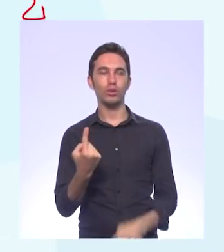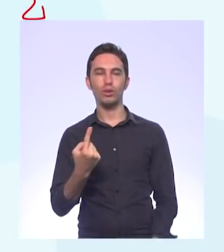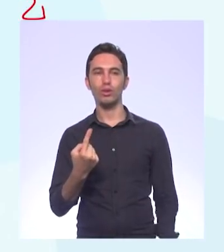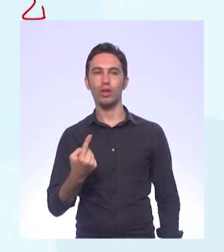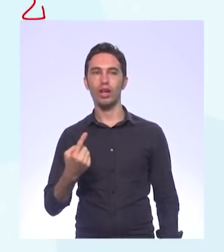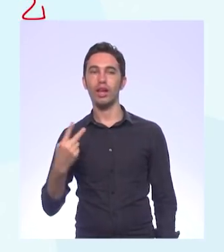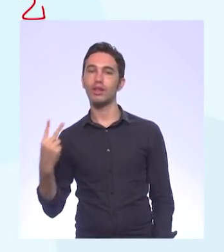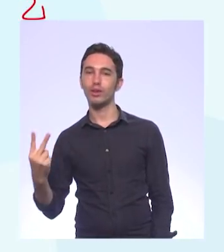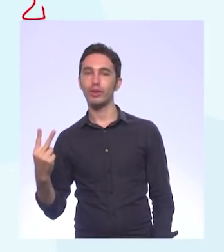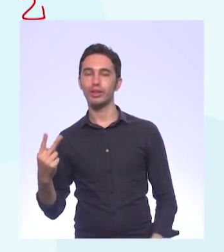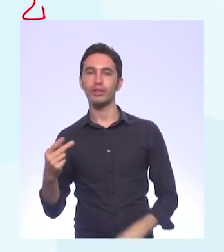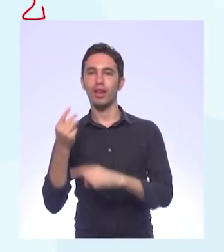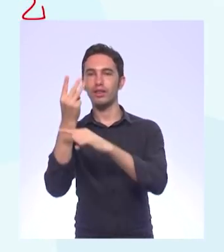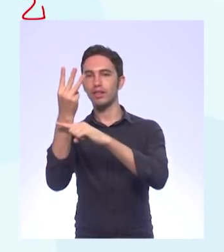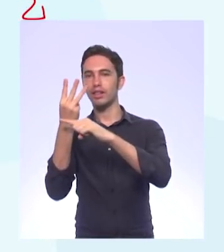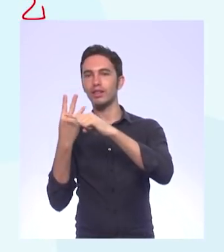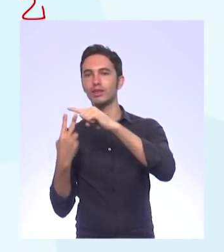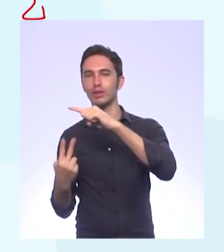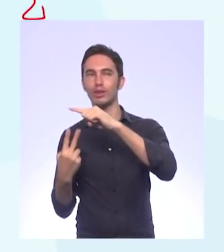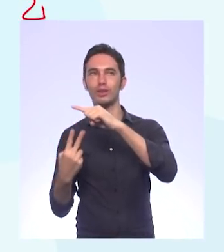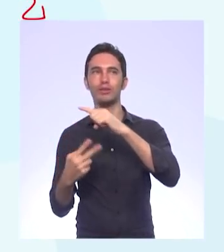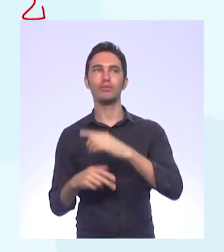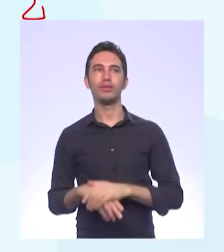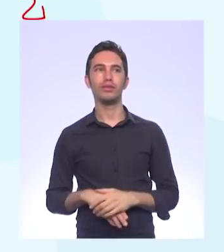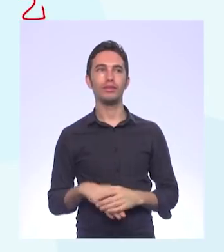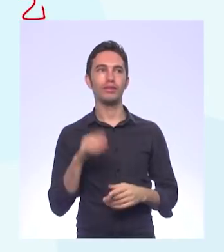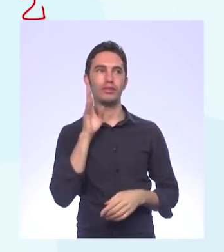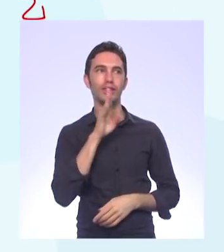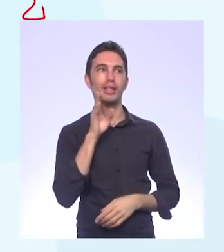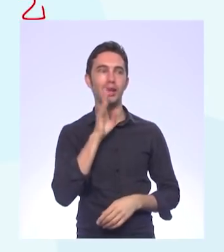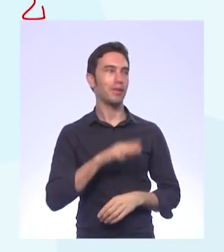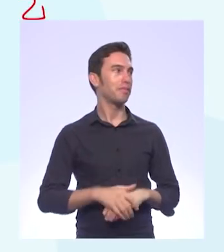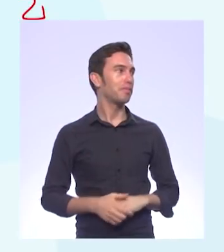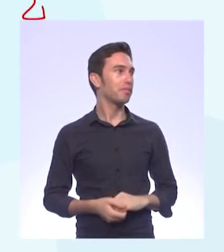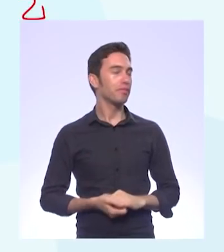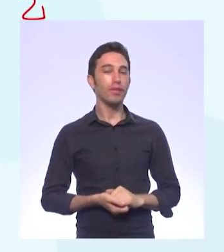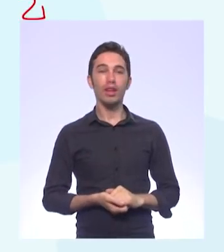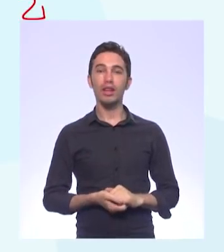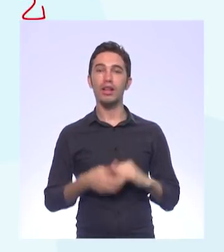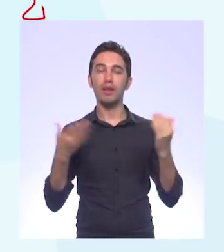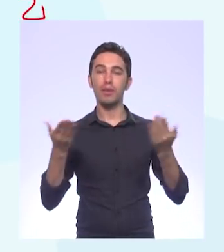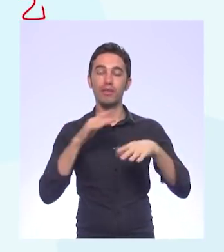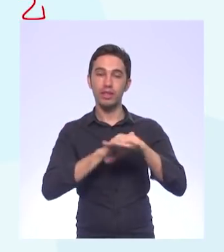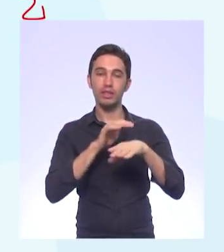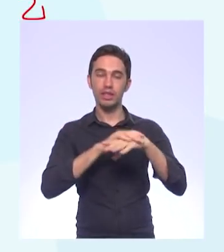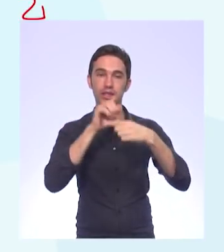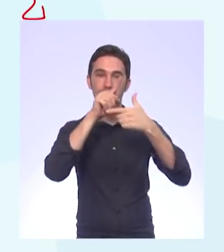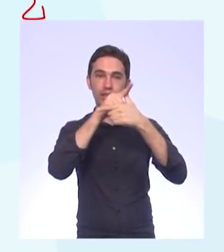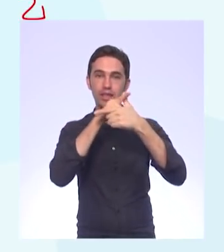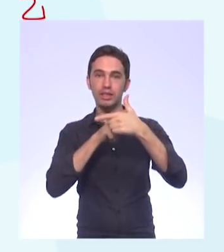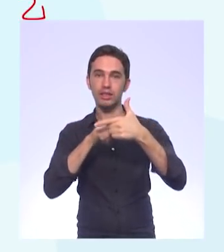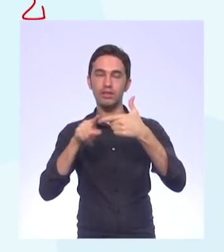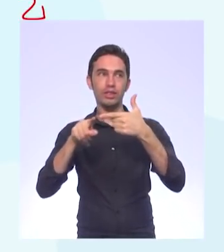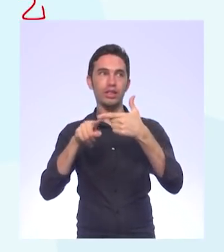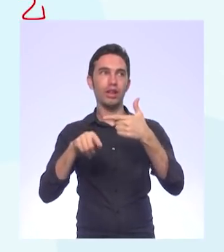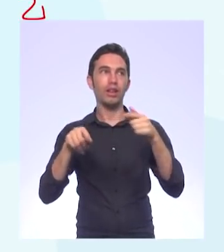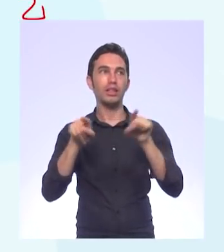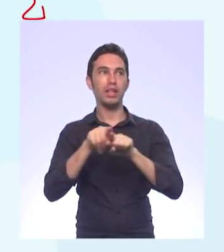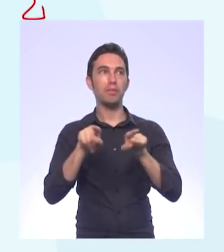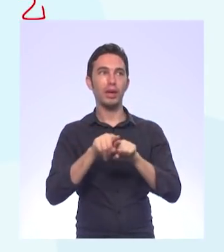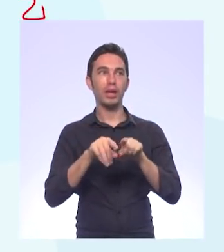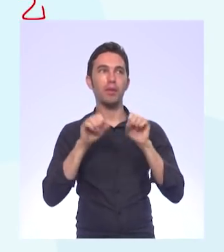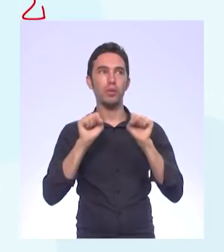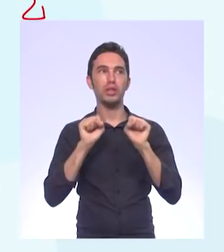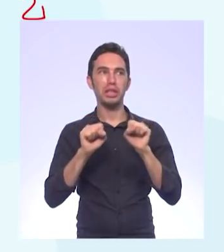bom mas tranquilo os principais pelos e baixos não porque para fazer essa divisão aqui ó seria legal também se a gente tivesse